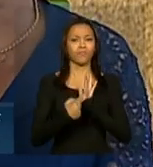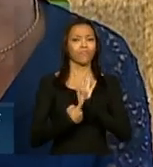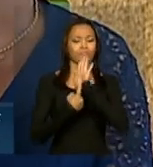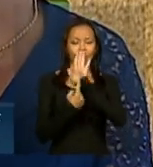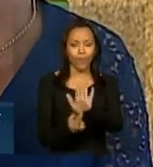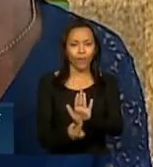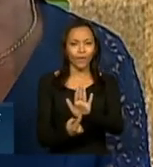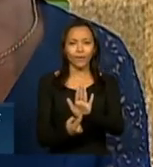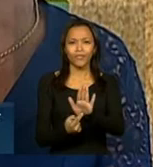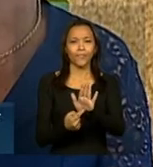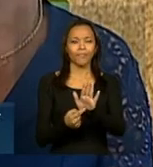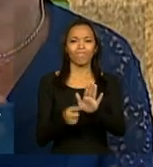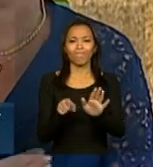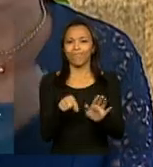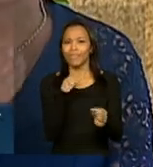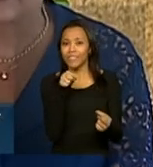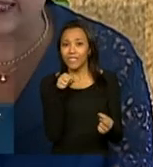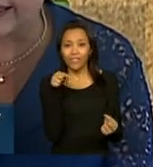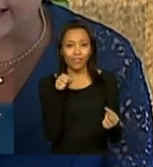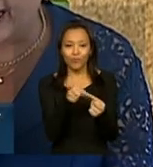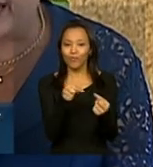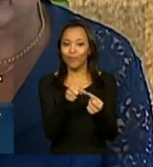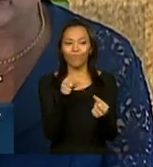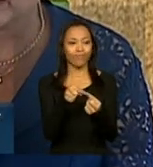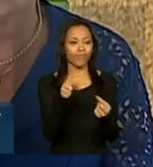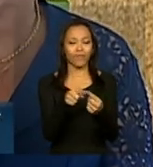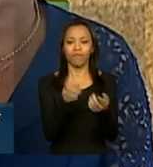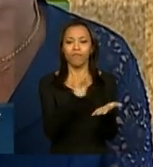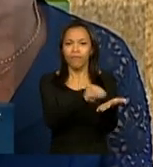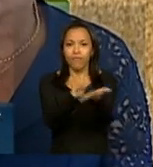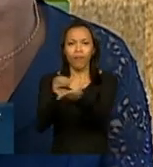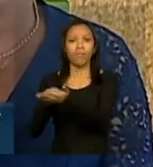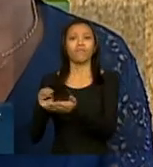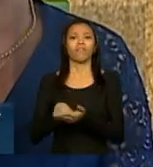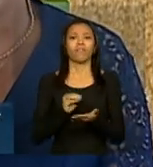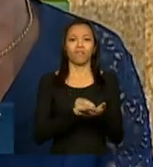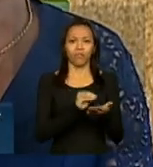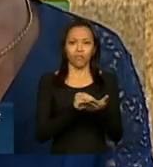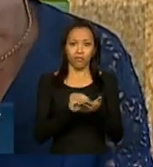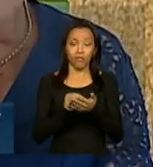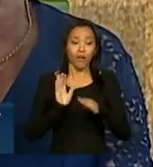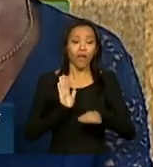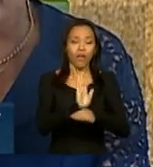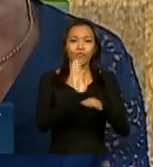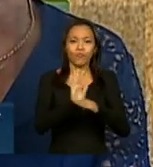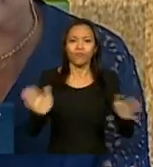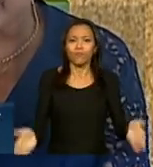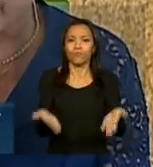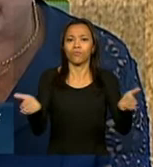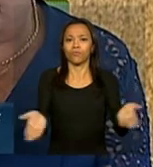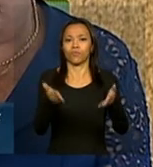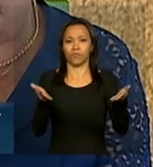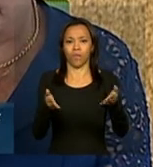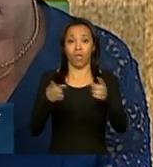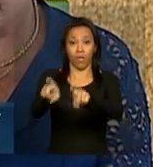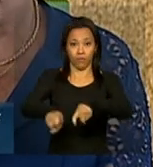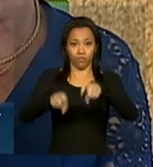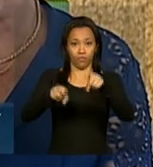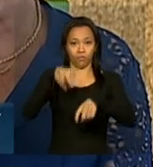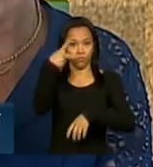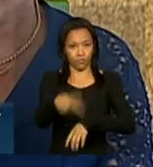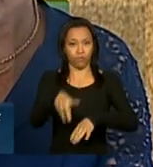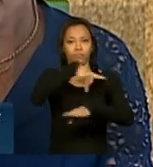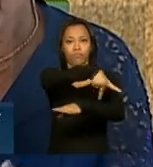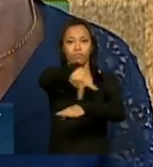não era compatível com as necessidades da agricultura desse país.